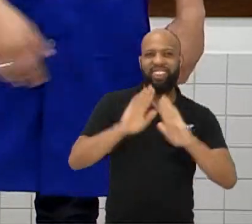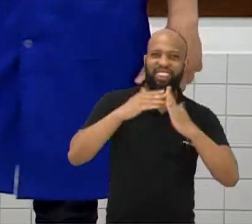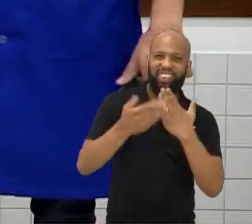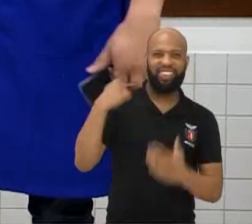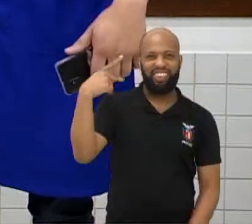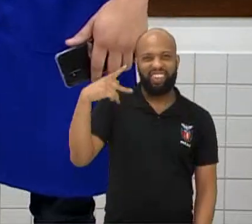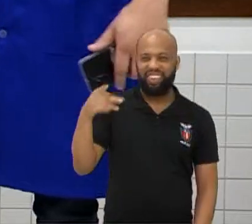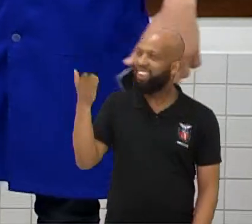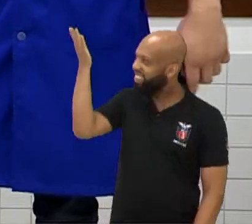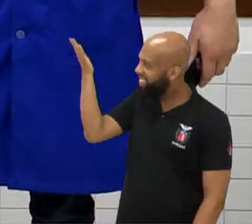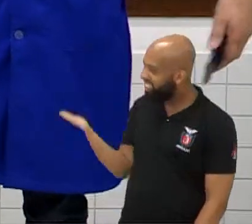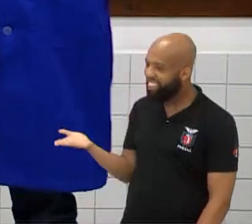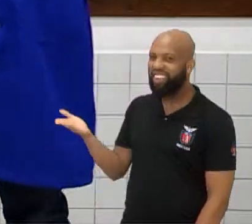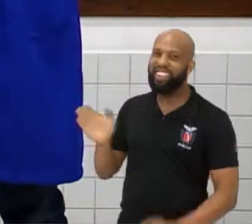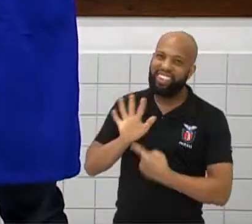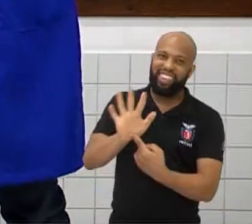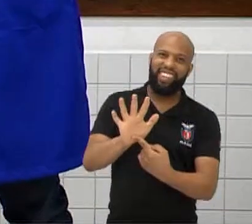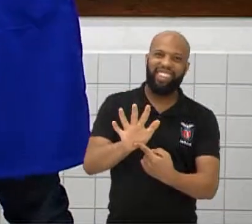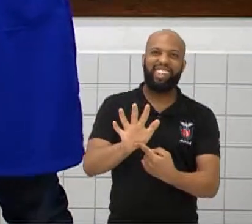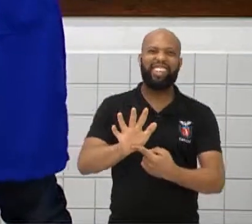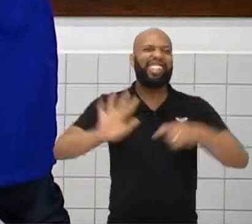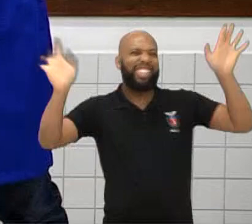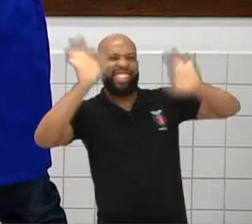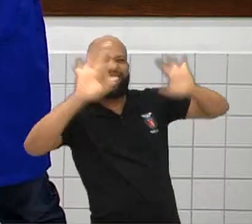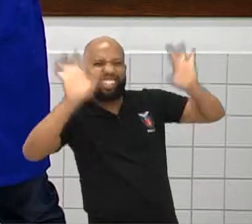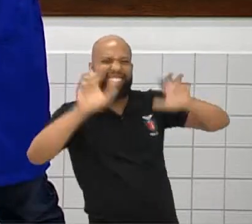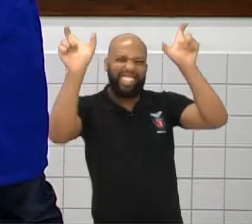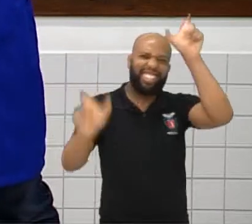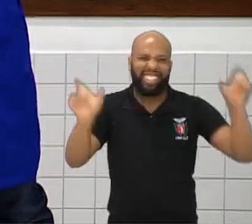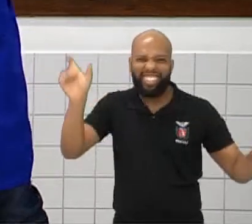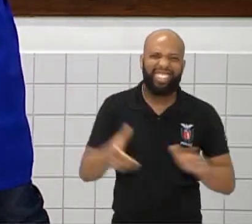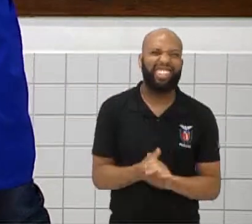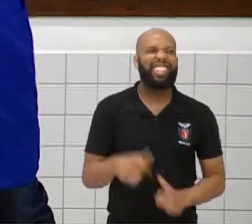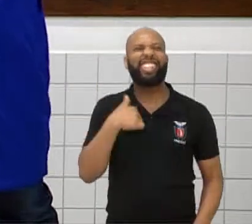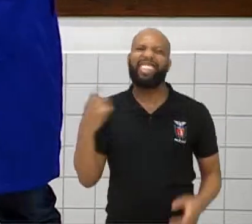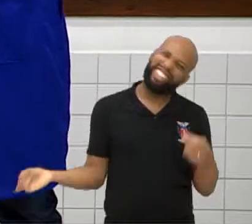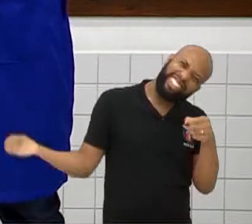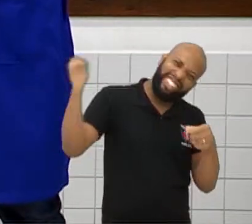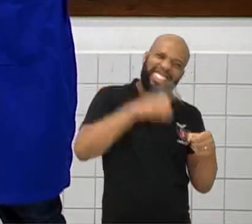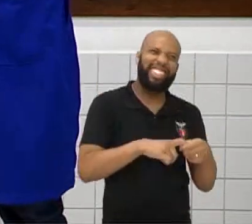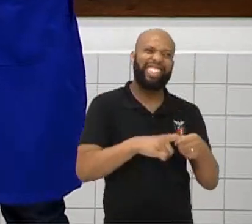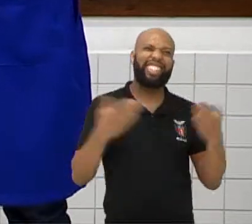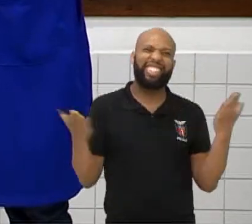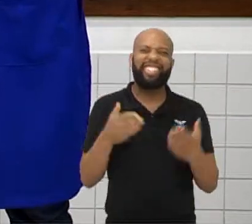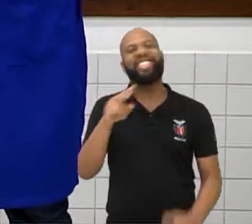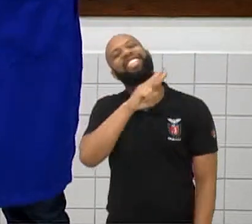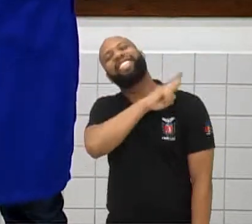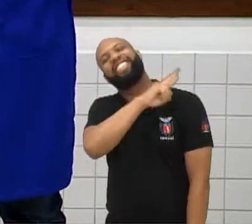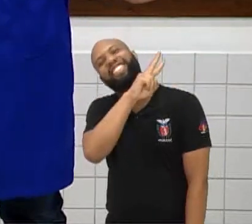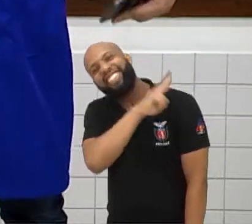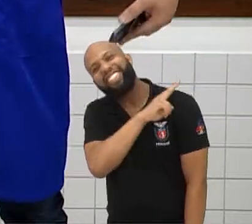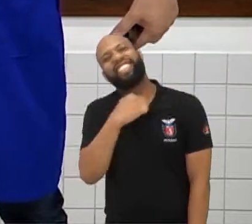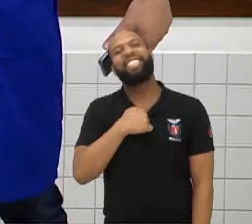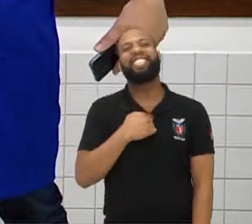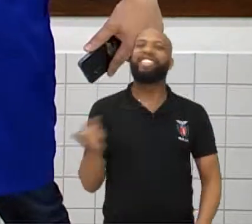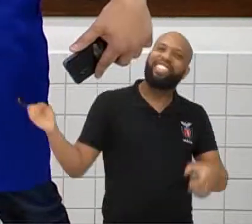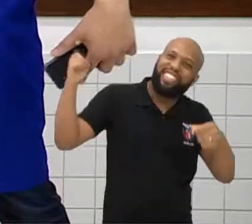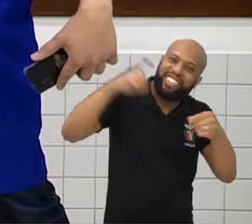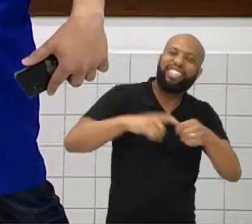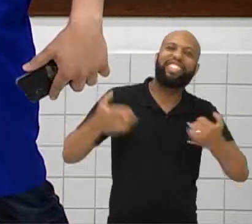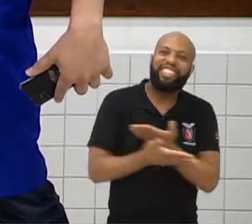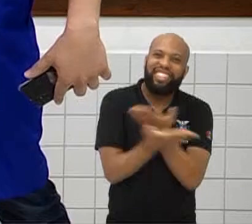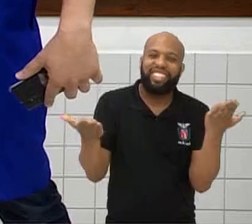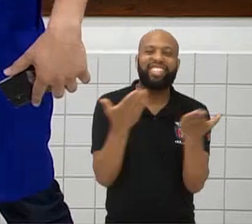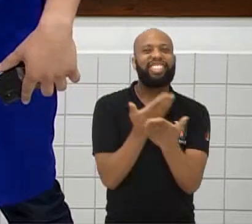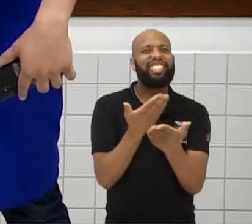Professor Marlon, se apresente! E aí, povo! Eu voltei para a segunda série, voltei para vocês para essa